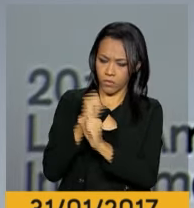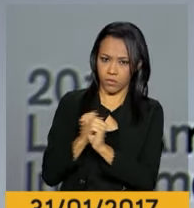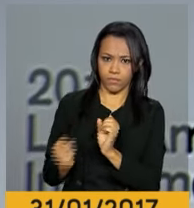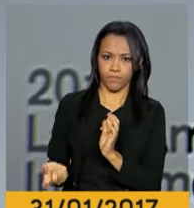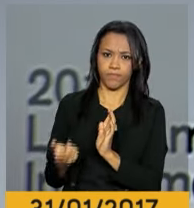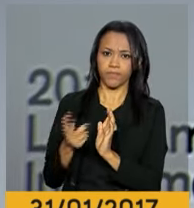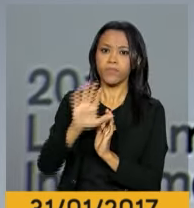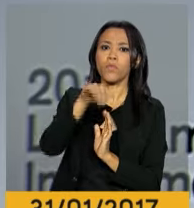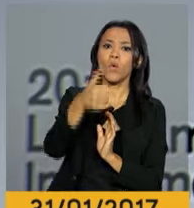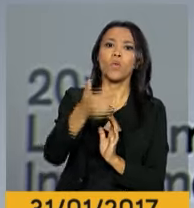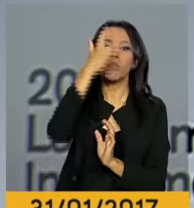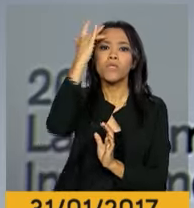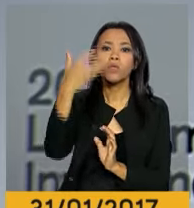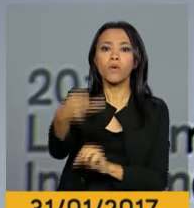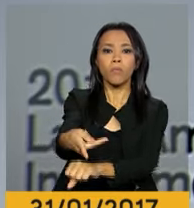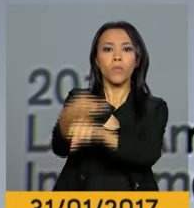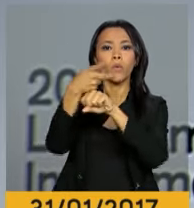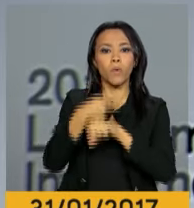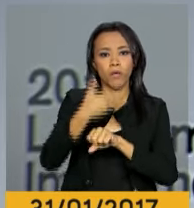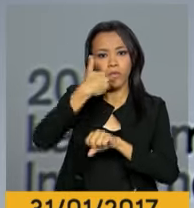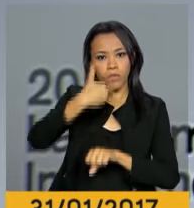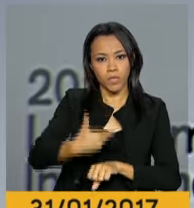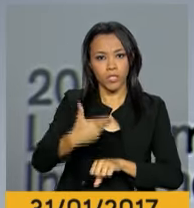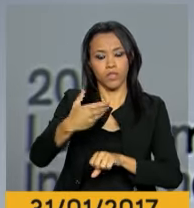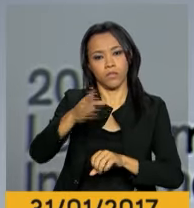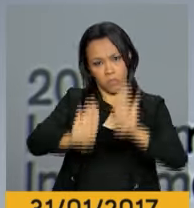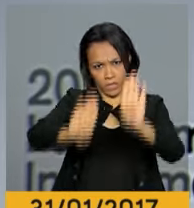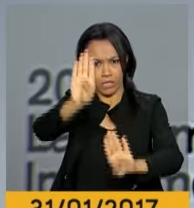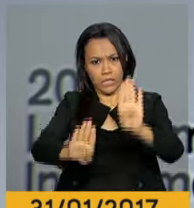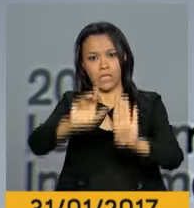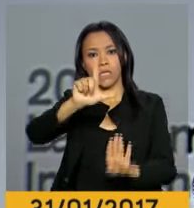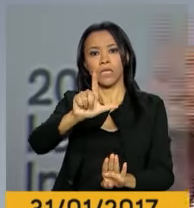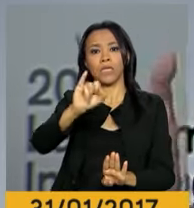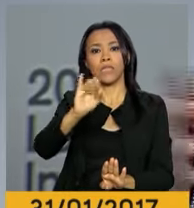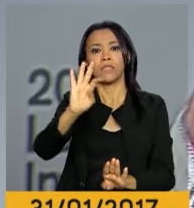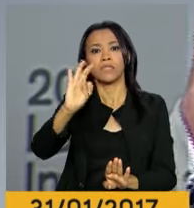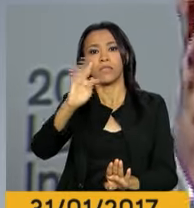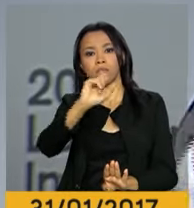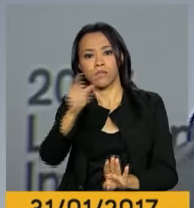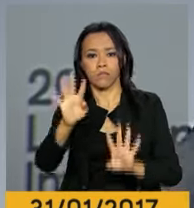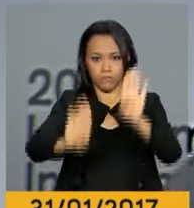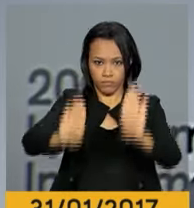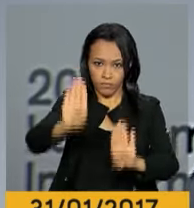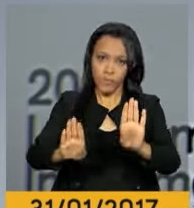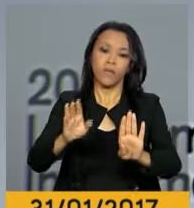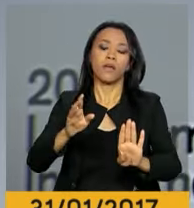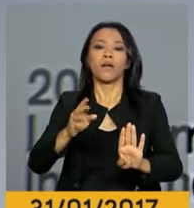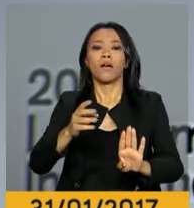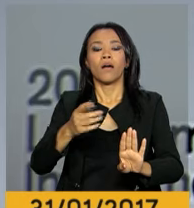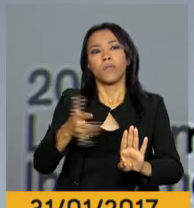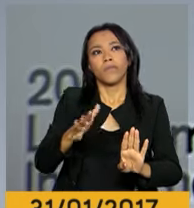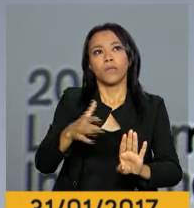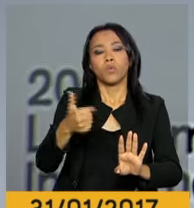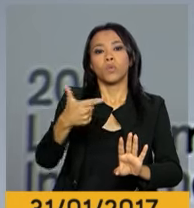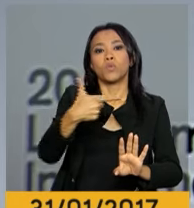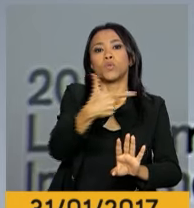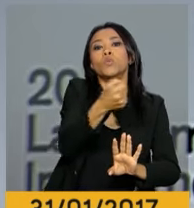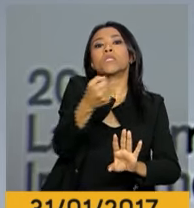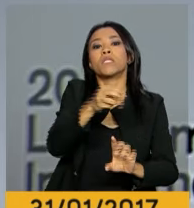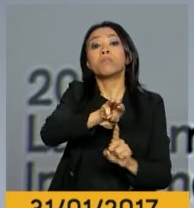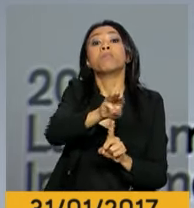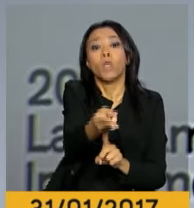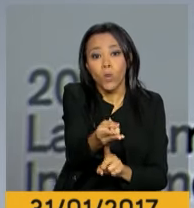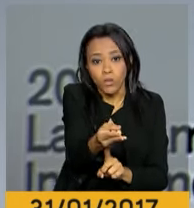quando alguém ia pleitear a uma obra determinada que custava por exemplo orçada Em 200 milhões